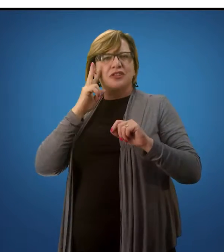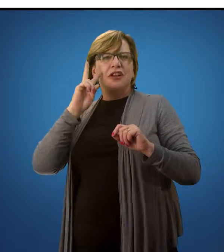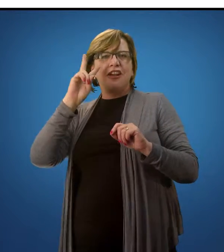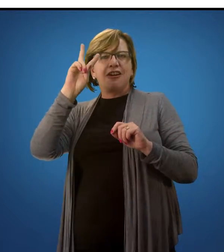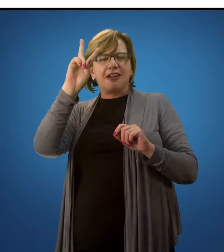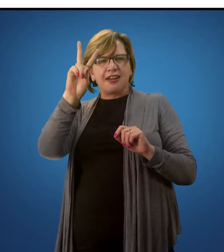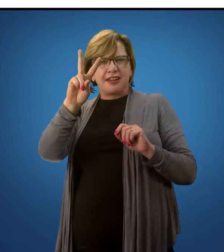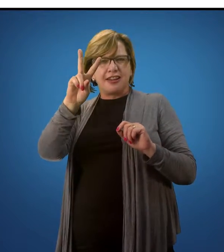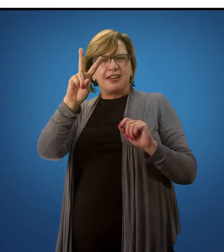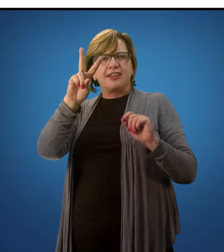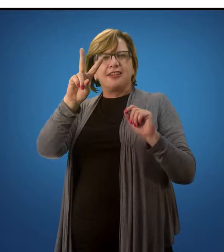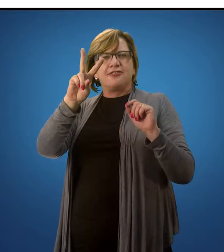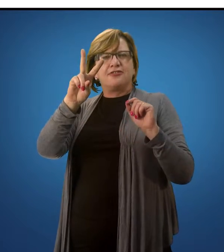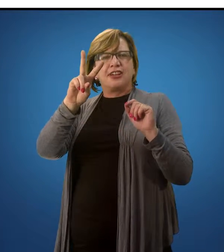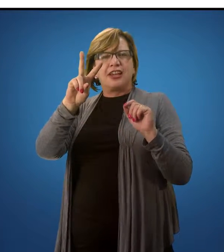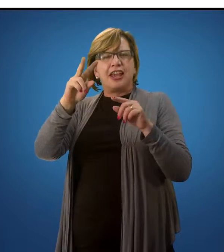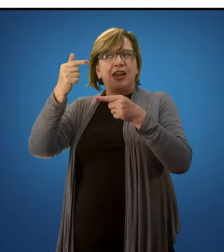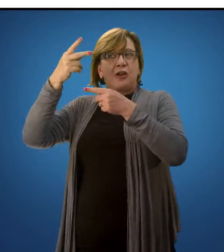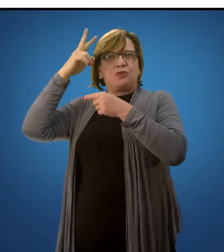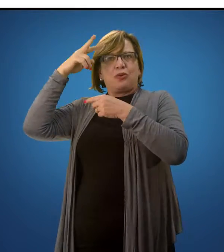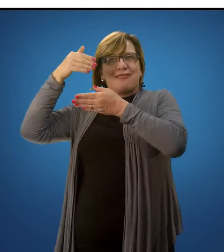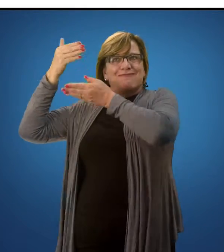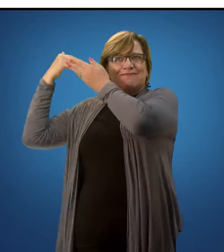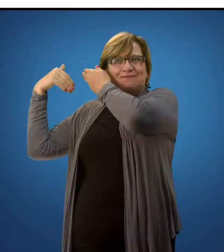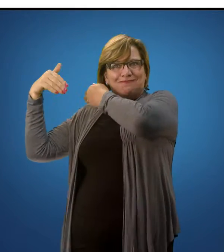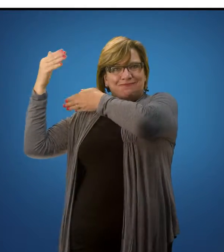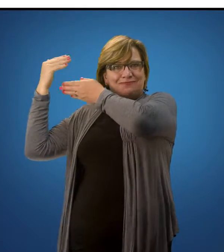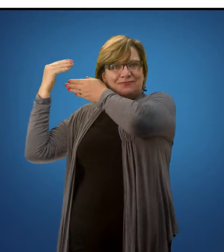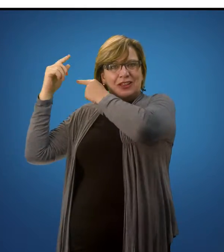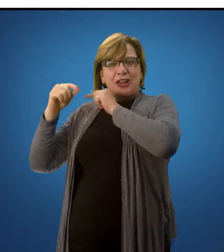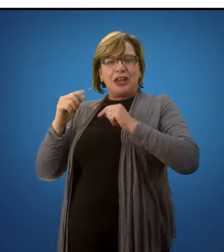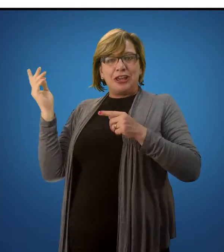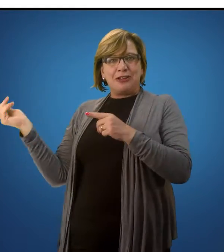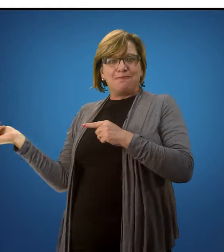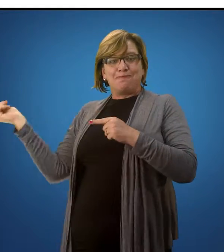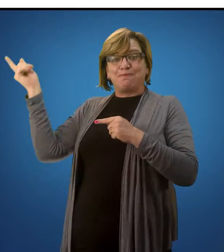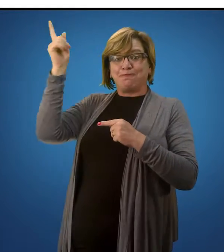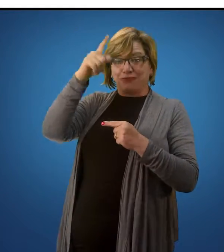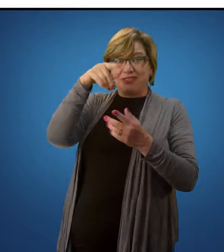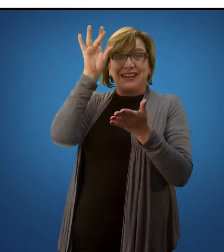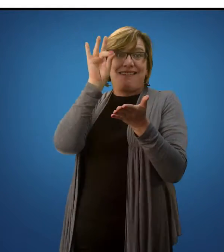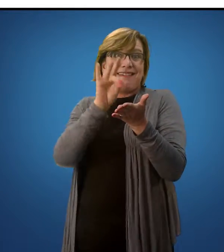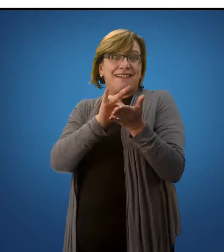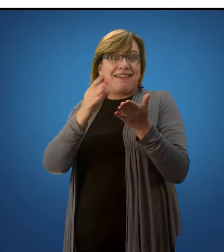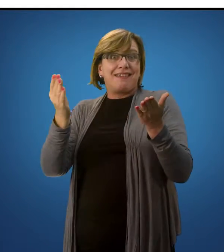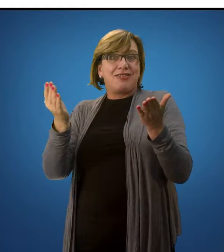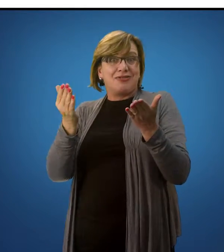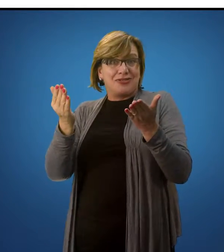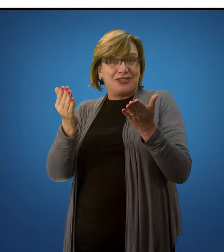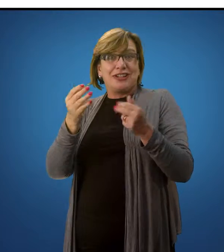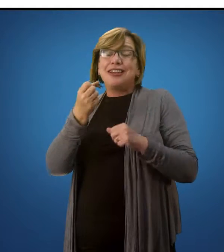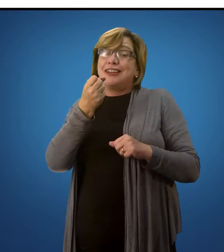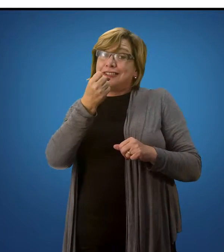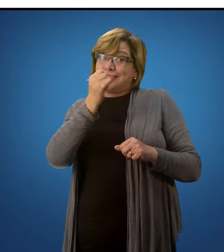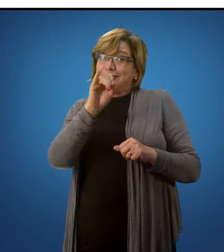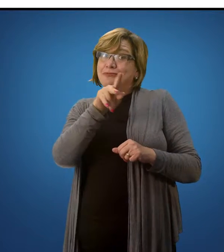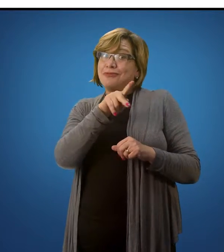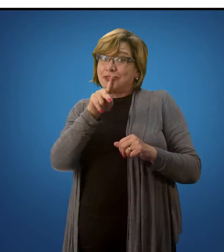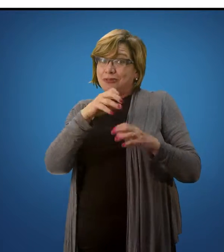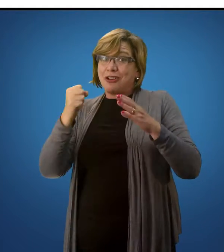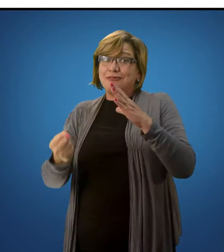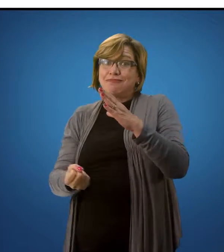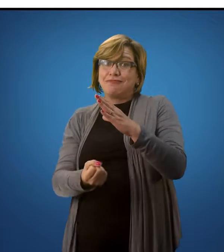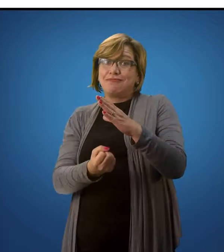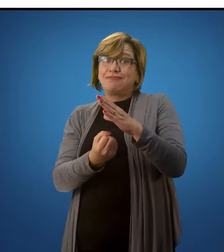de um de um clássico da filosofia transporta para a realidade do aluno inclusive se o professor quiser criar a situação